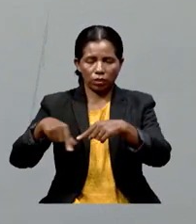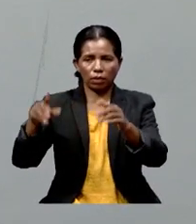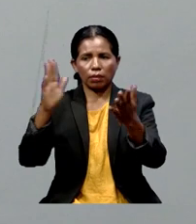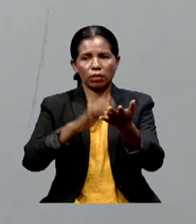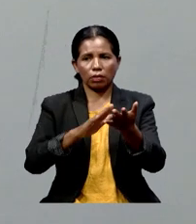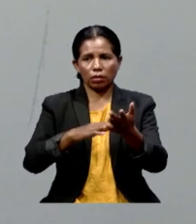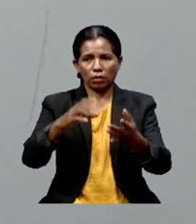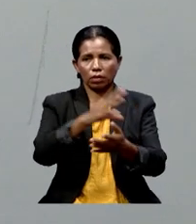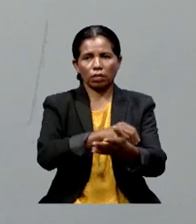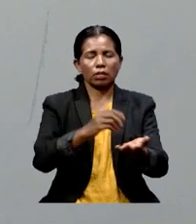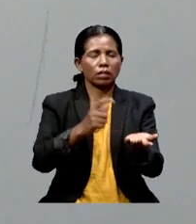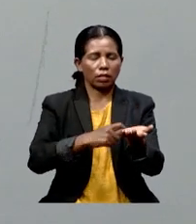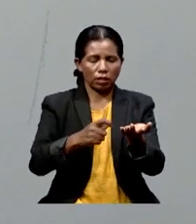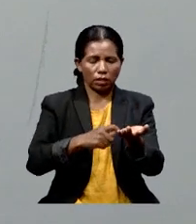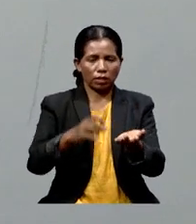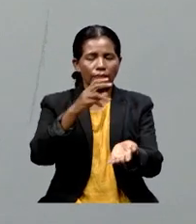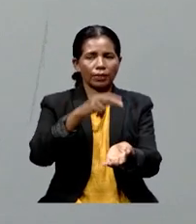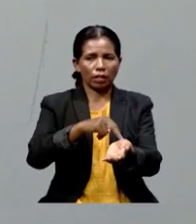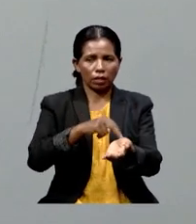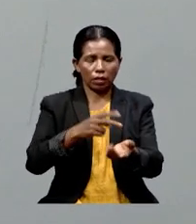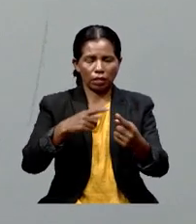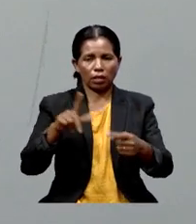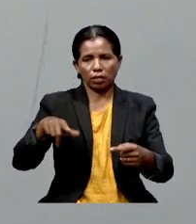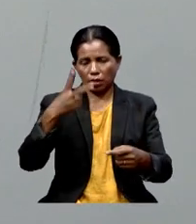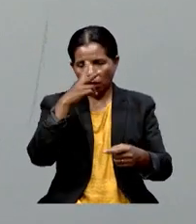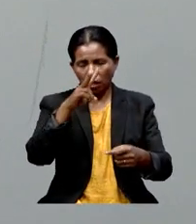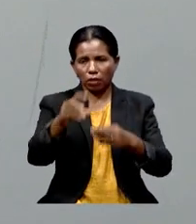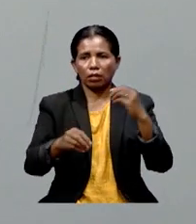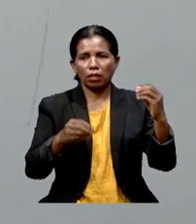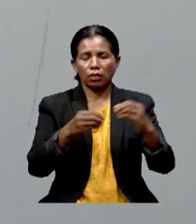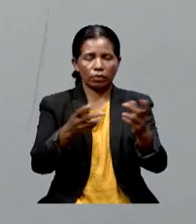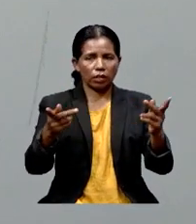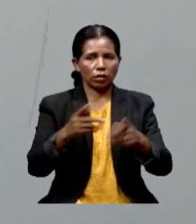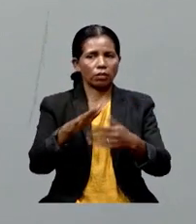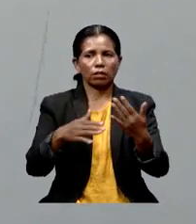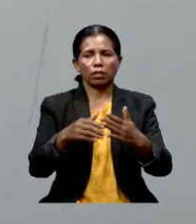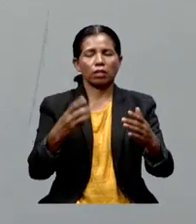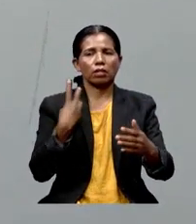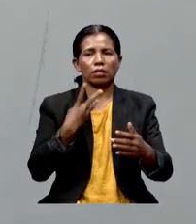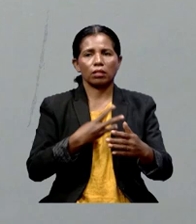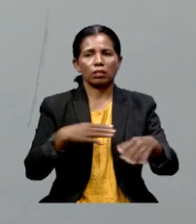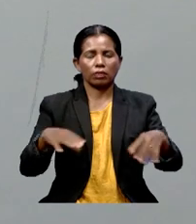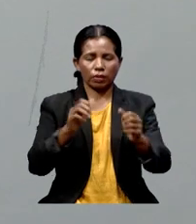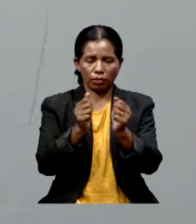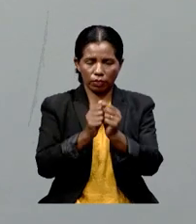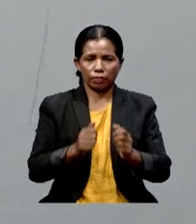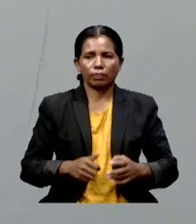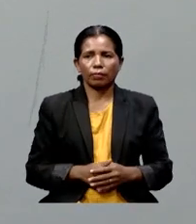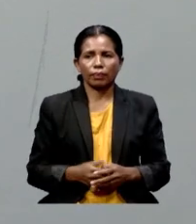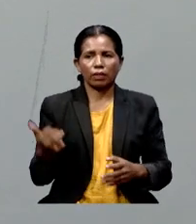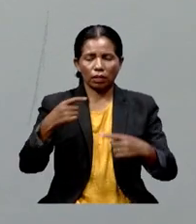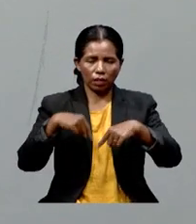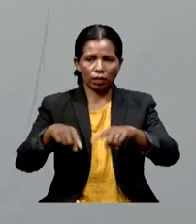doutores enfermeiro técnico e mas ir a ver se dar aparelho a lá de ser nene a lá tem que é sofisticado se ir tem que